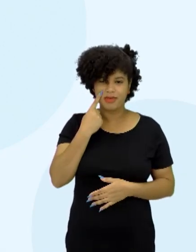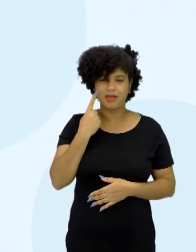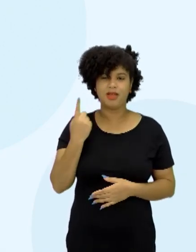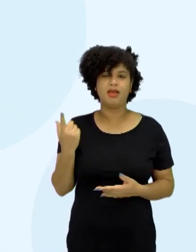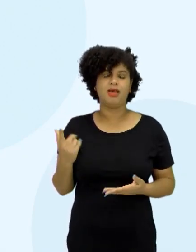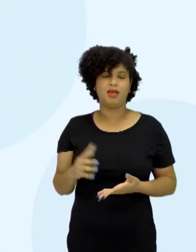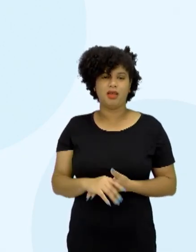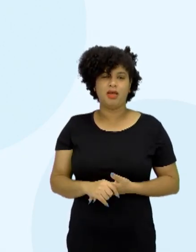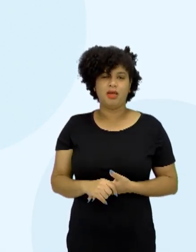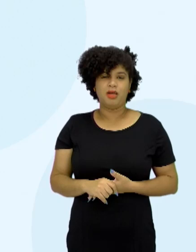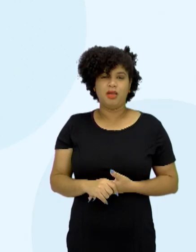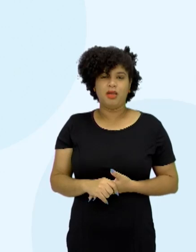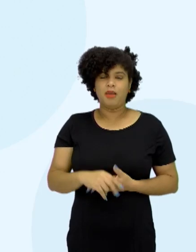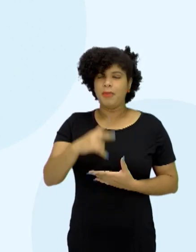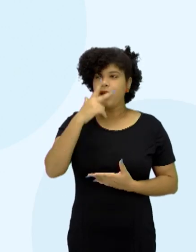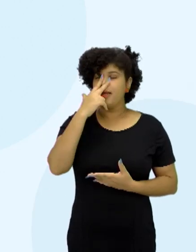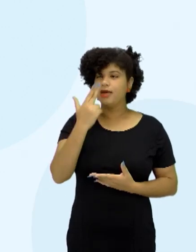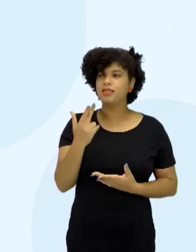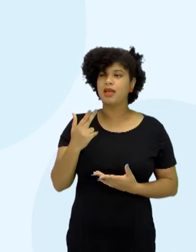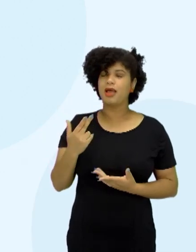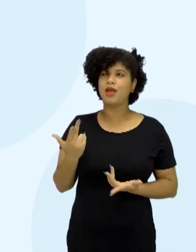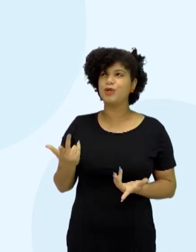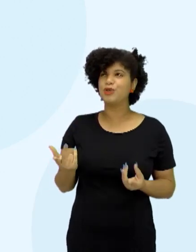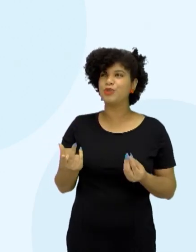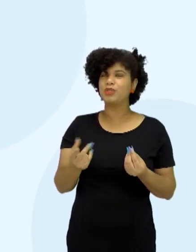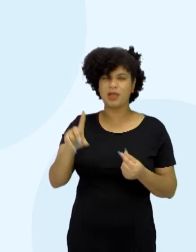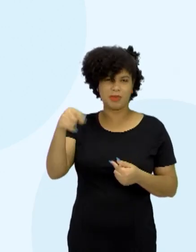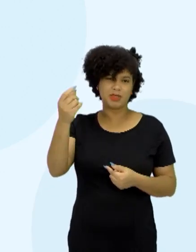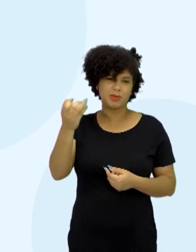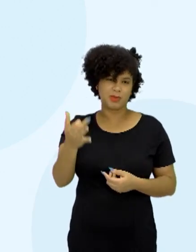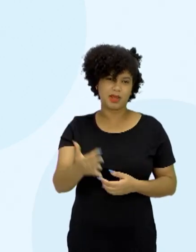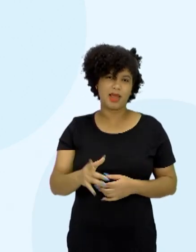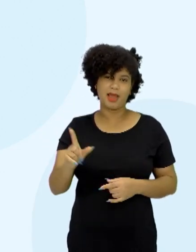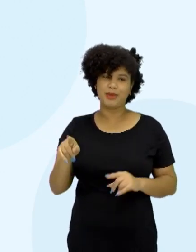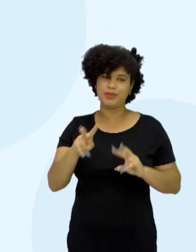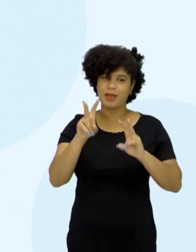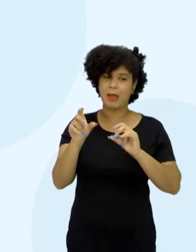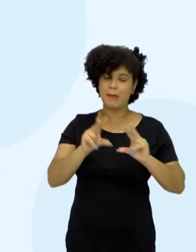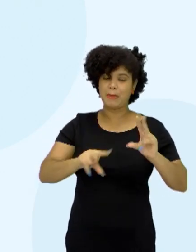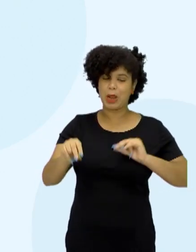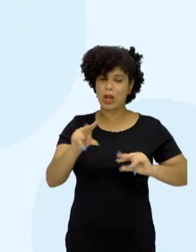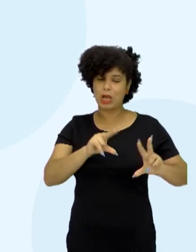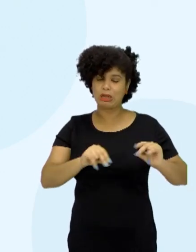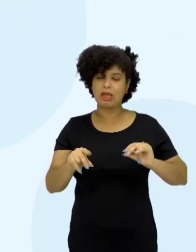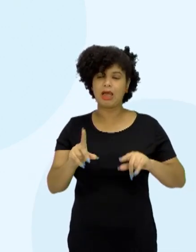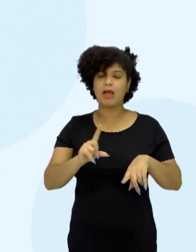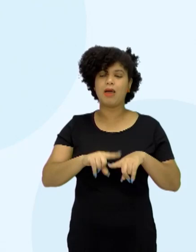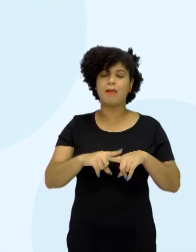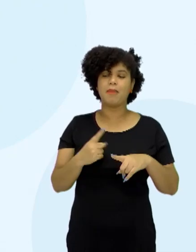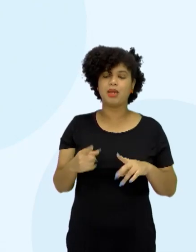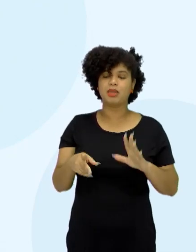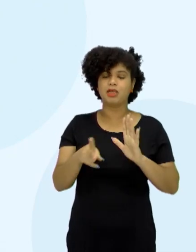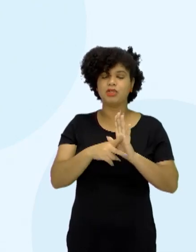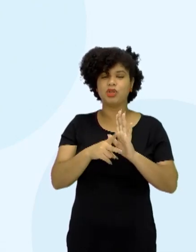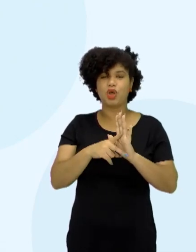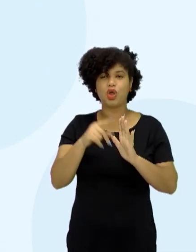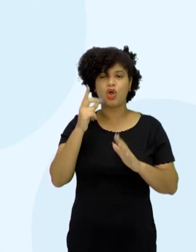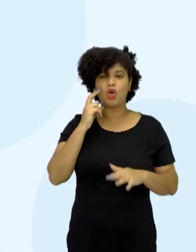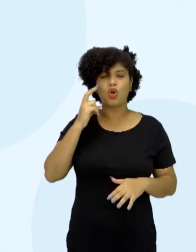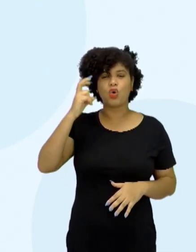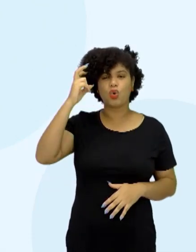dos escravos. Virou assim uma... Dependência A total. gente vai falar sobre isso porque esse é um assunto polêmico. Mas do ponto de vista cultural,